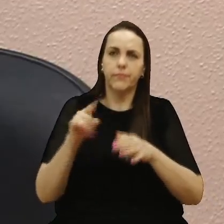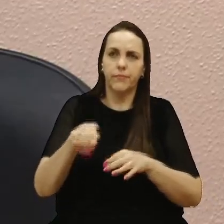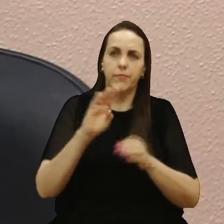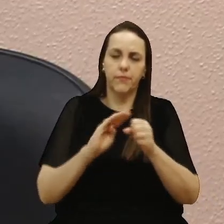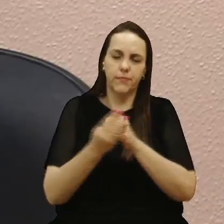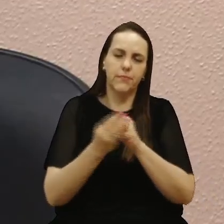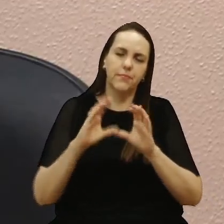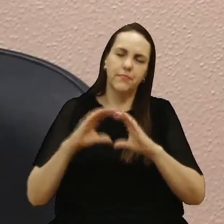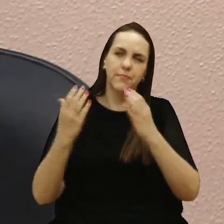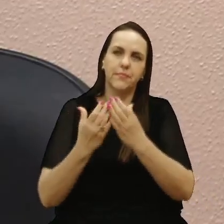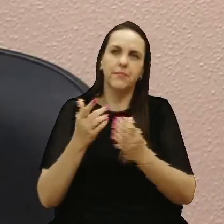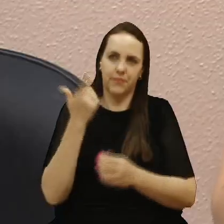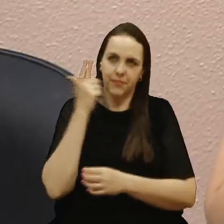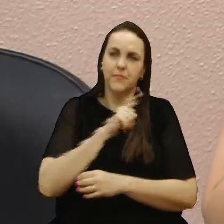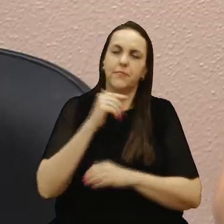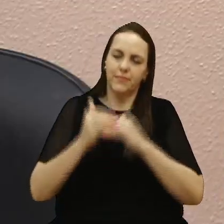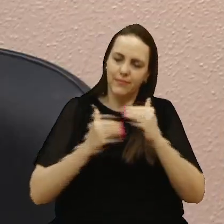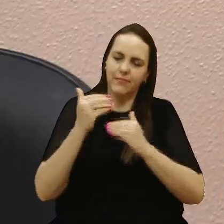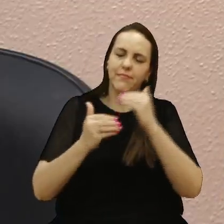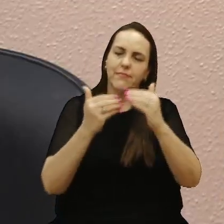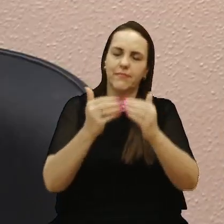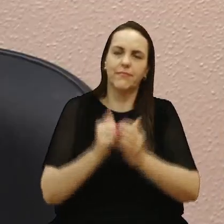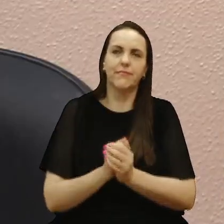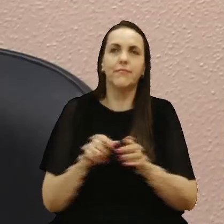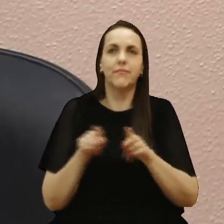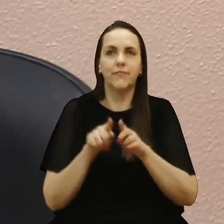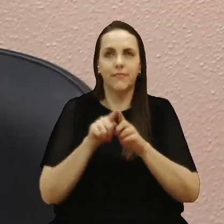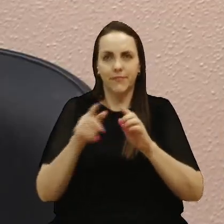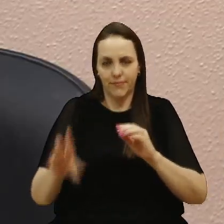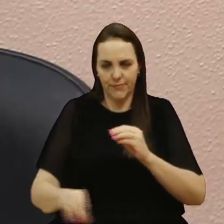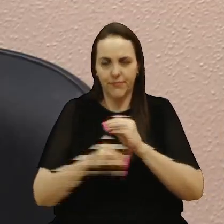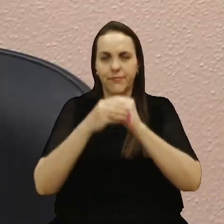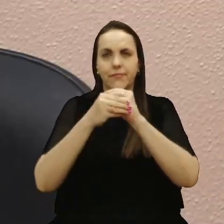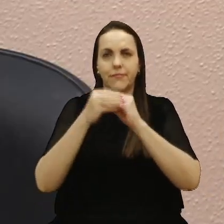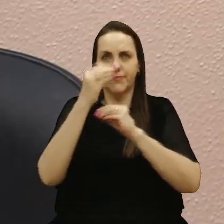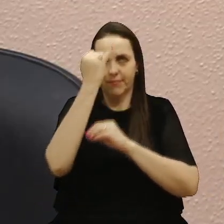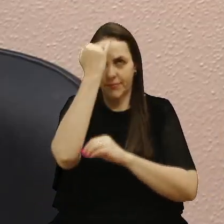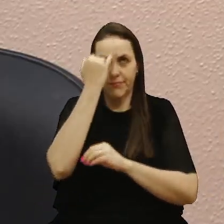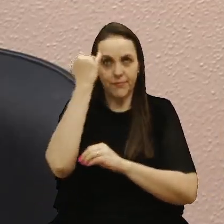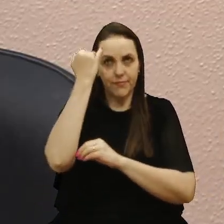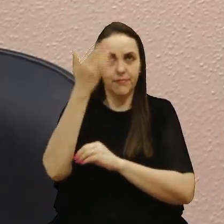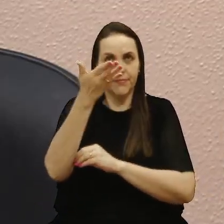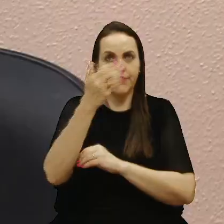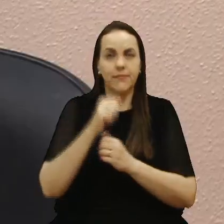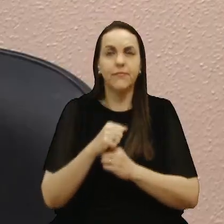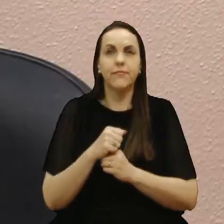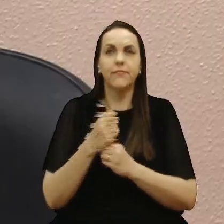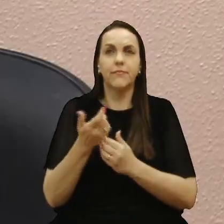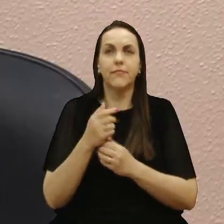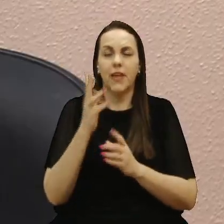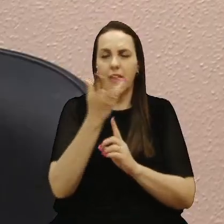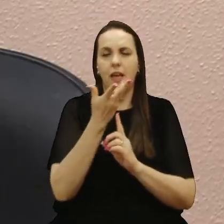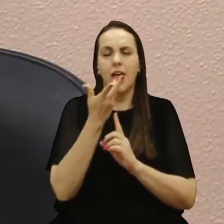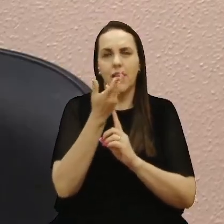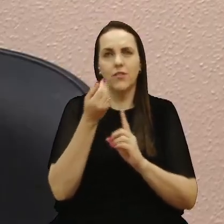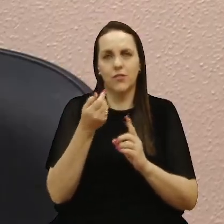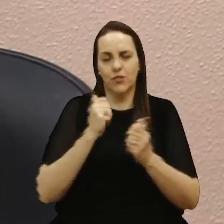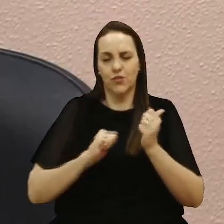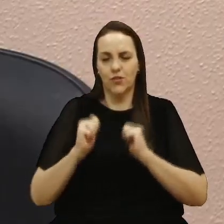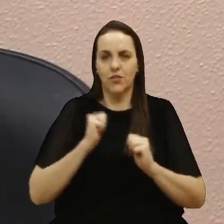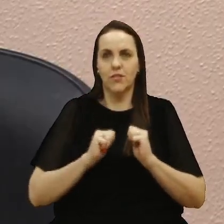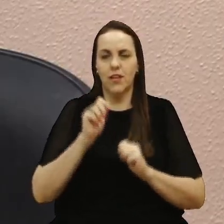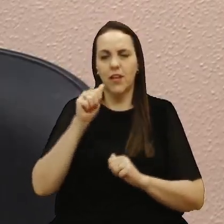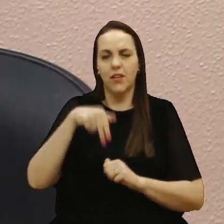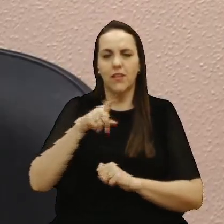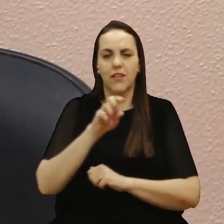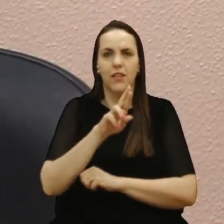que a gente vai conseguir avançar. Também me somar aos votos do vereador Zé D'Ambrosio, em relação à grande artista Andrigo Martins, que estará na próxima semana na nossa casa